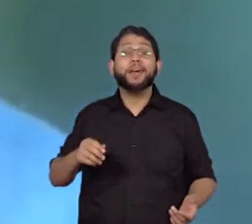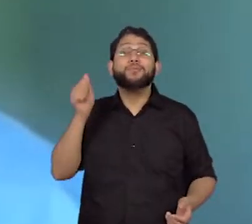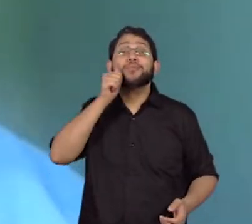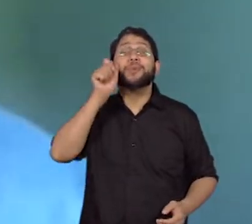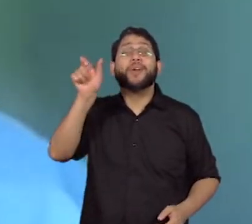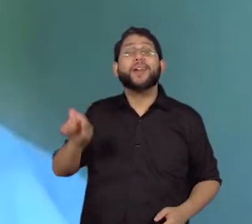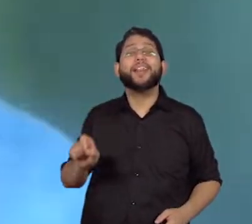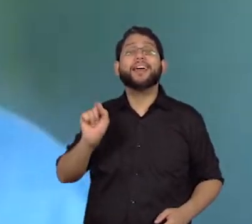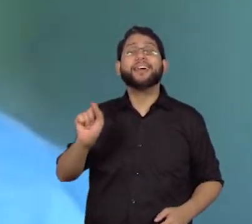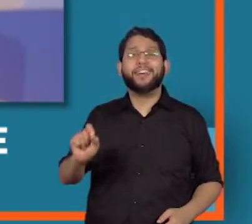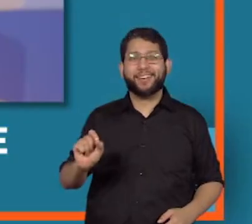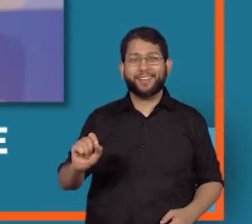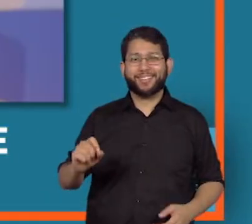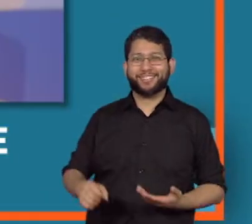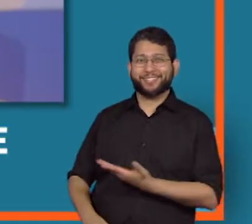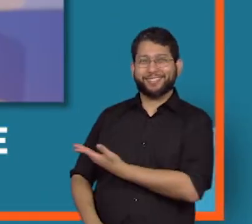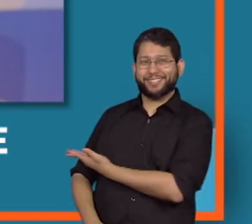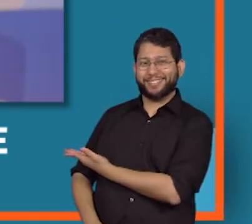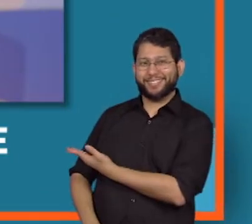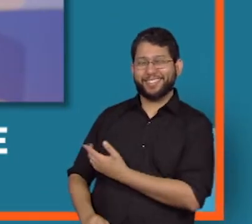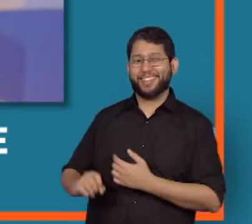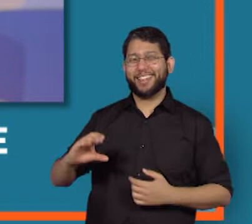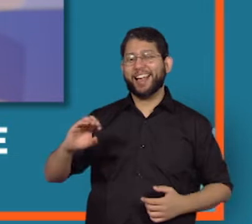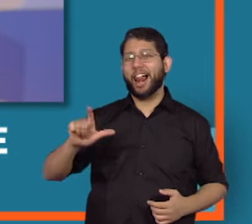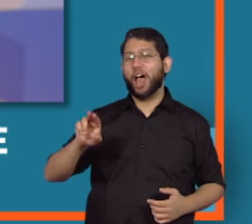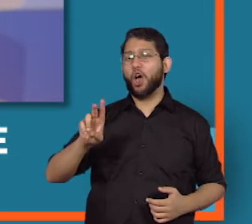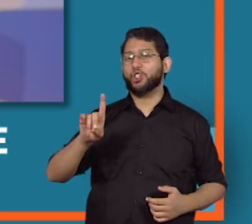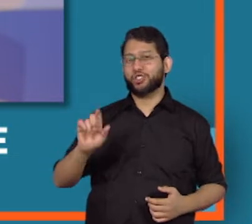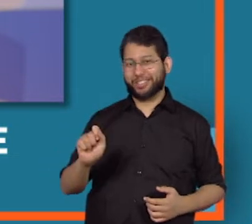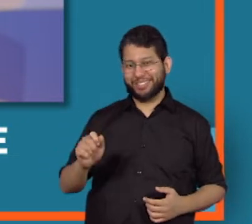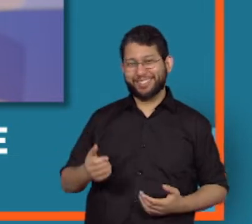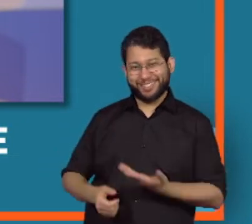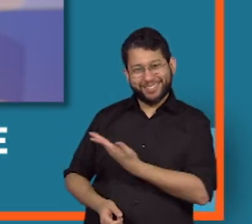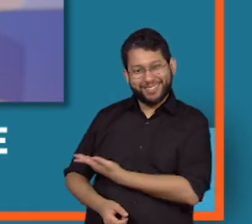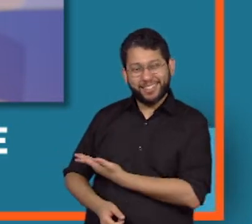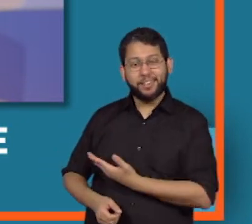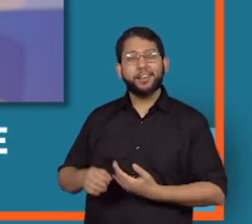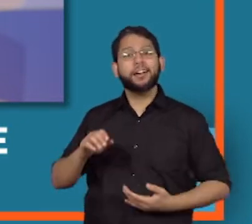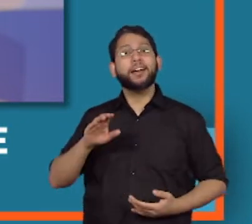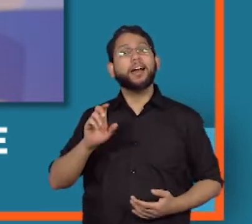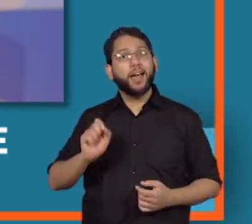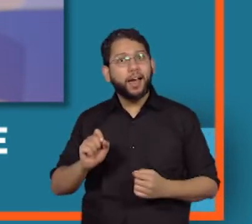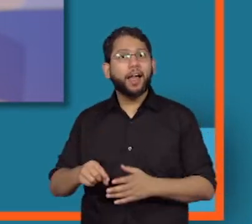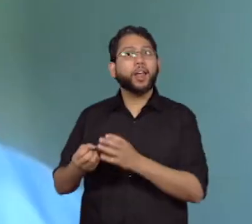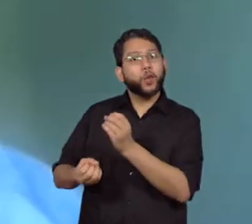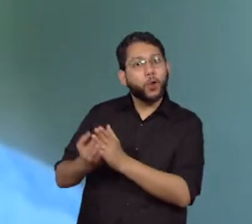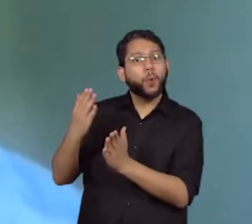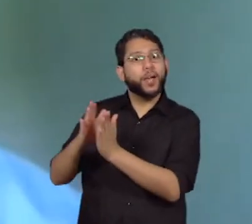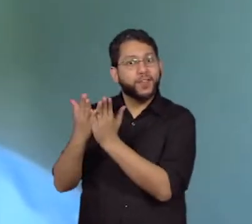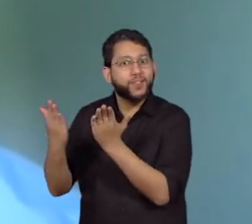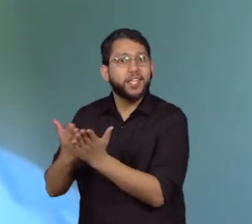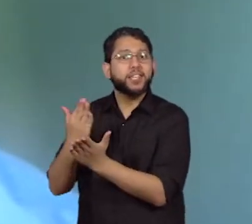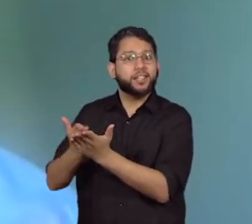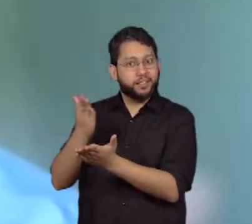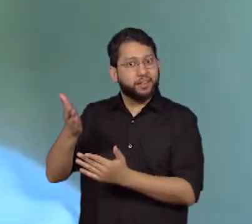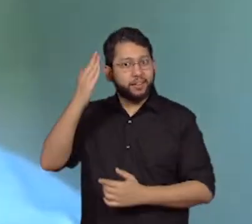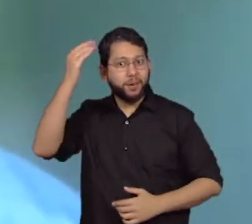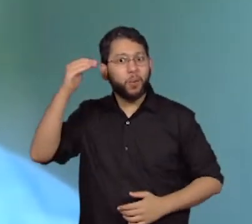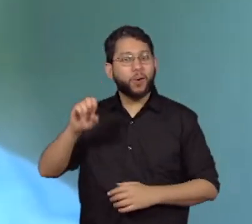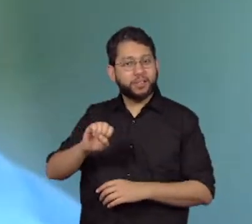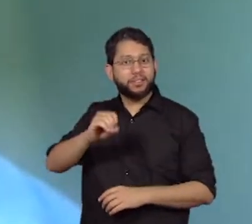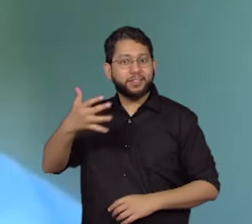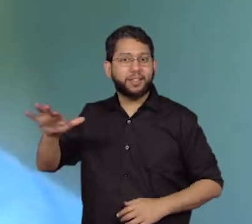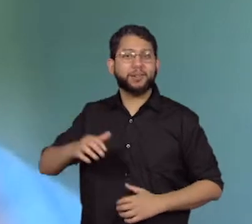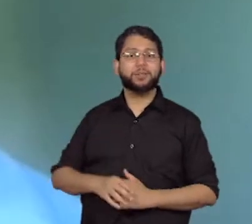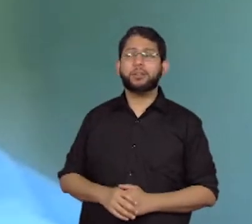Giudice, que é uma grande jornalista, trabalhou na Abril muitos anos. Foto da jornalista Cláudia Giudice, mulher branca de cabelos curtos, lisos e